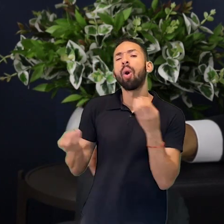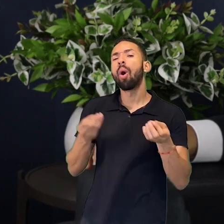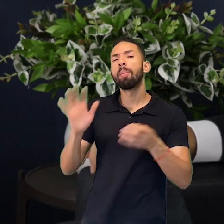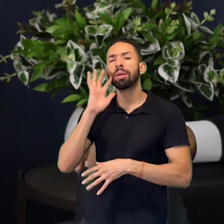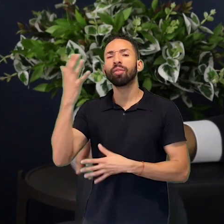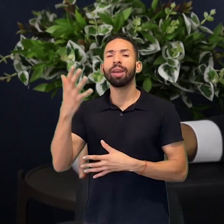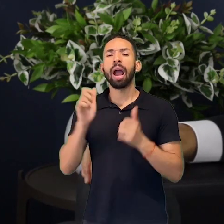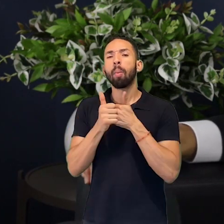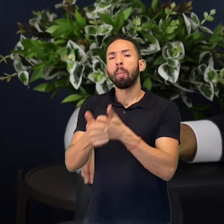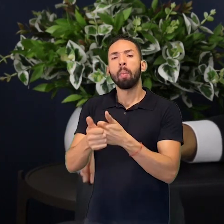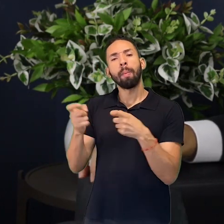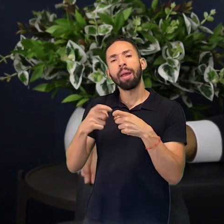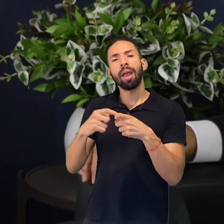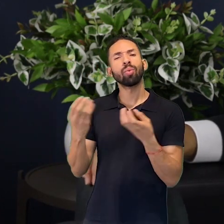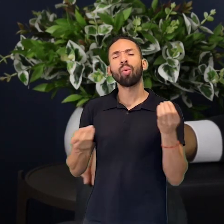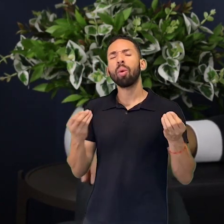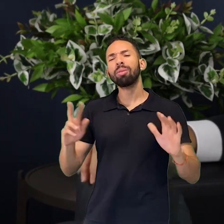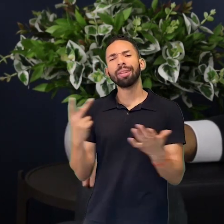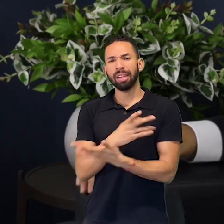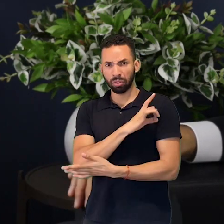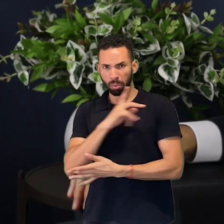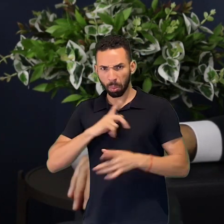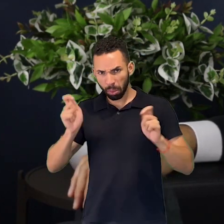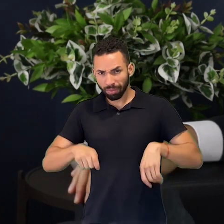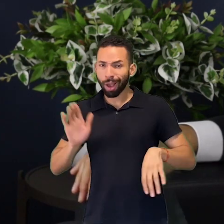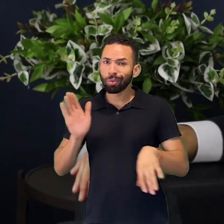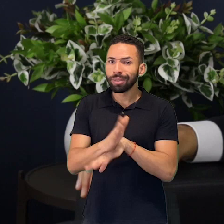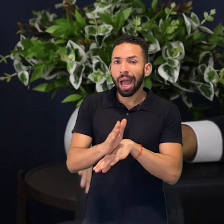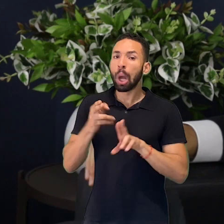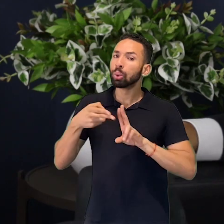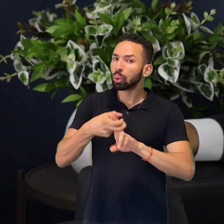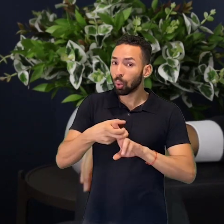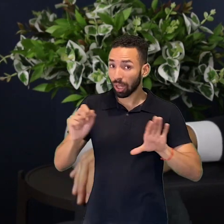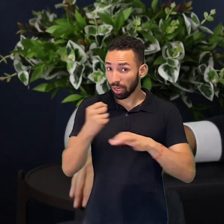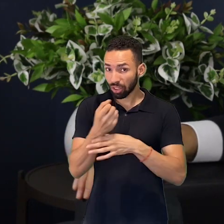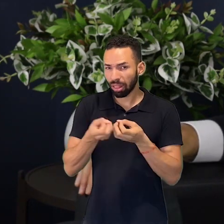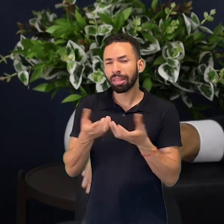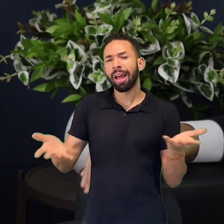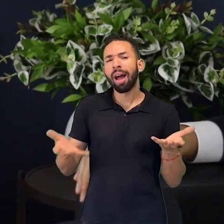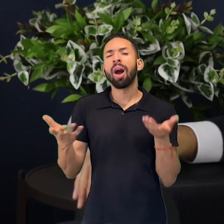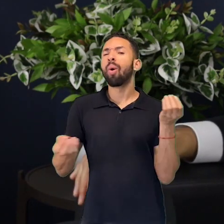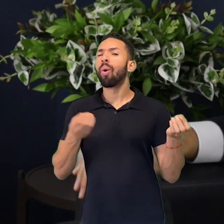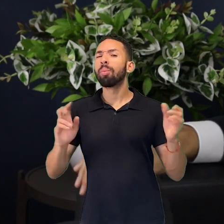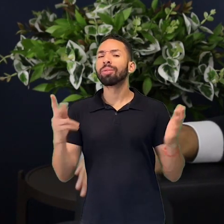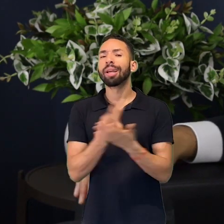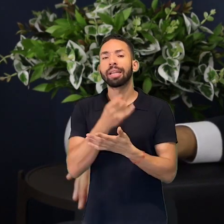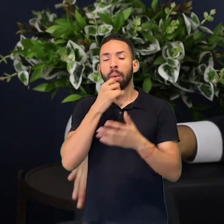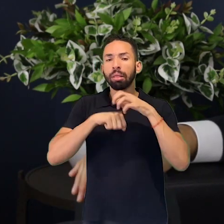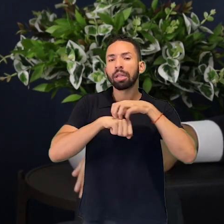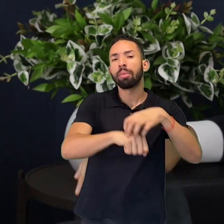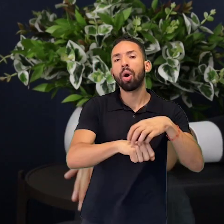para fazer o seu acompanhamento médico. Como que funciona isso? A Defensoria pode atuar? O SUS deve garantir